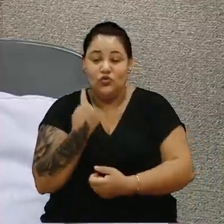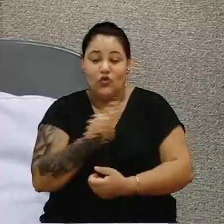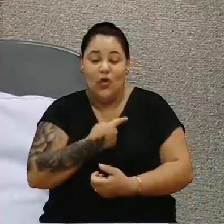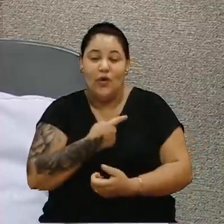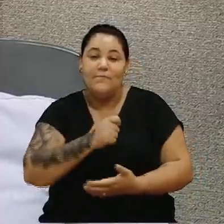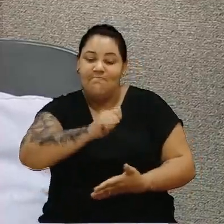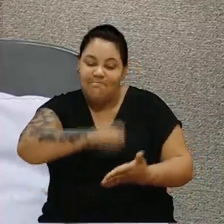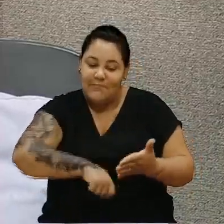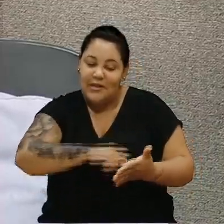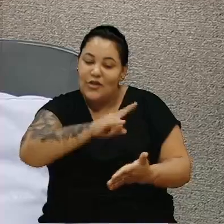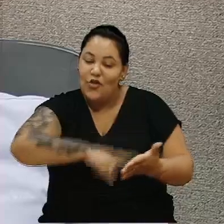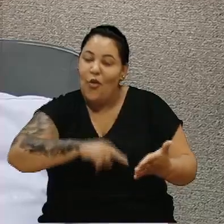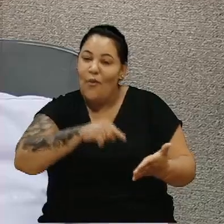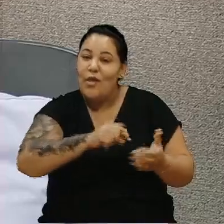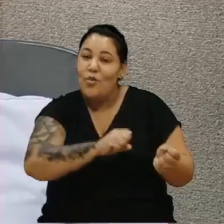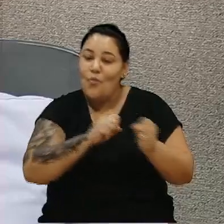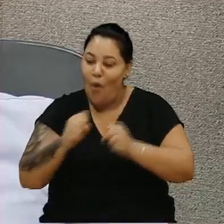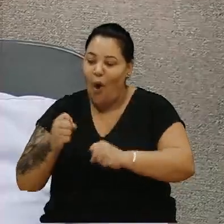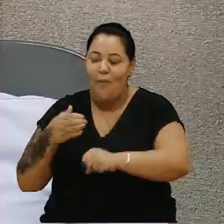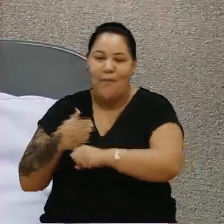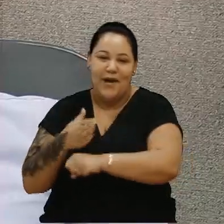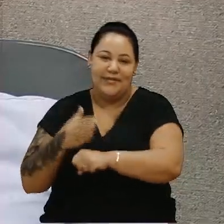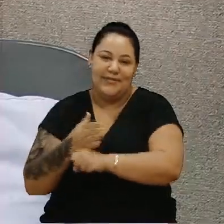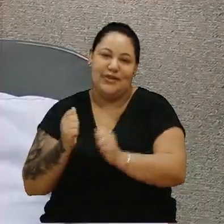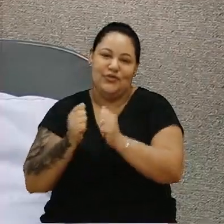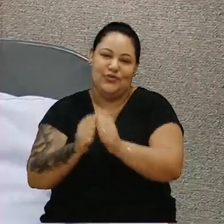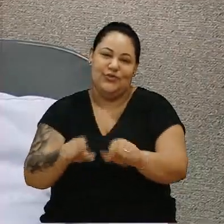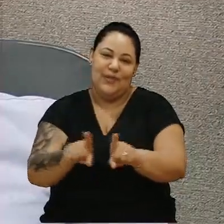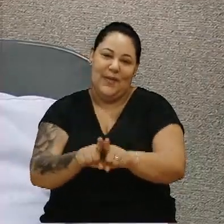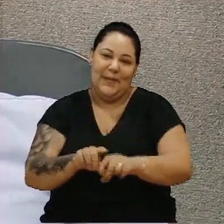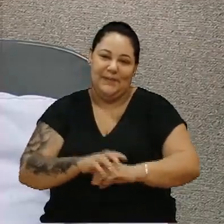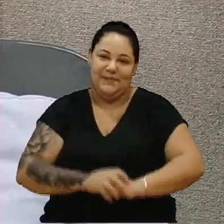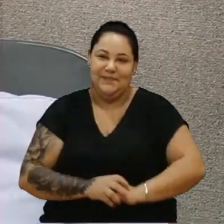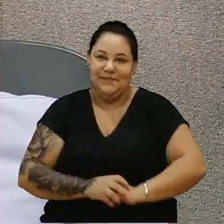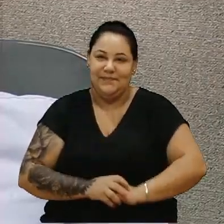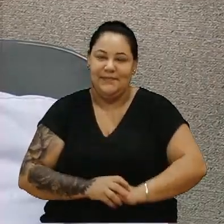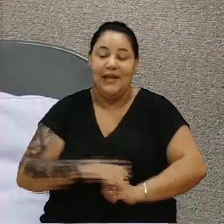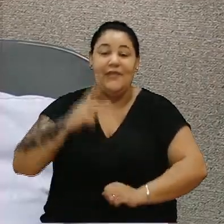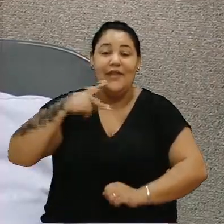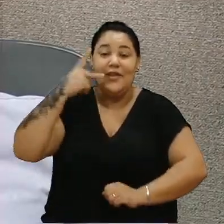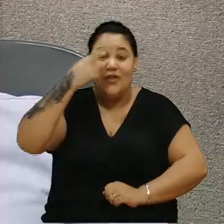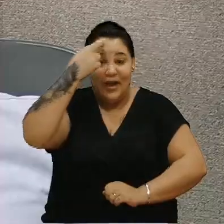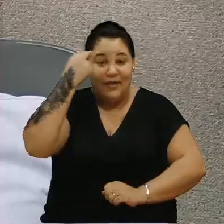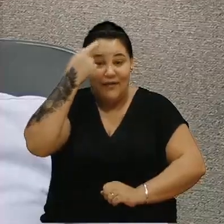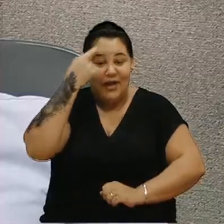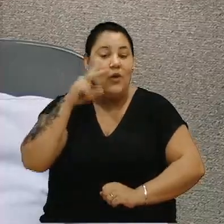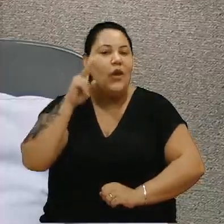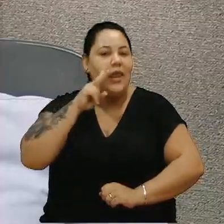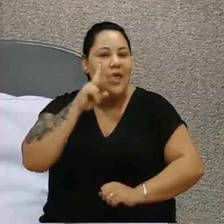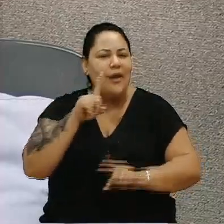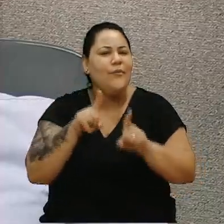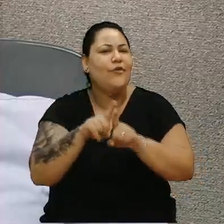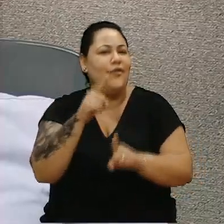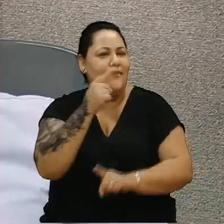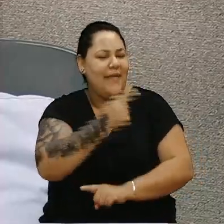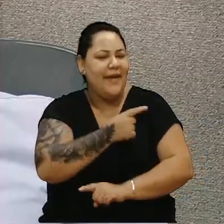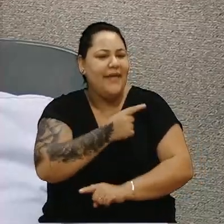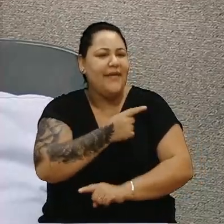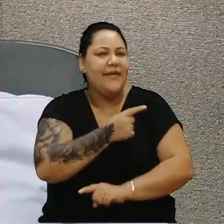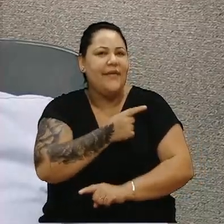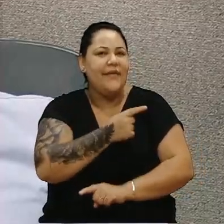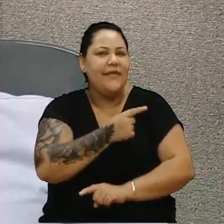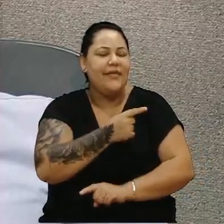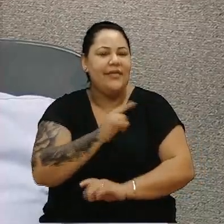possam também fazer parte dessa frente parlamentar. O vereador Rafael Bueno, lembro muito, inclusive, né, que